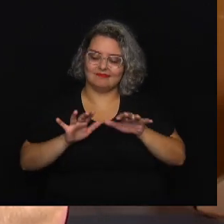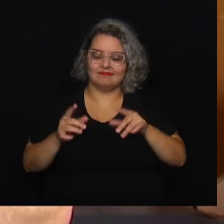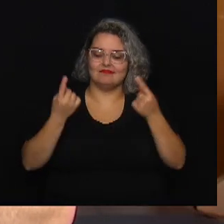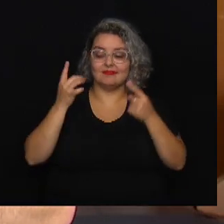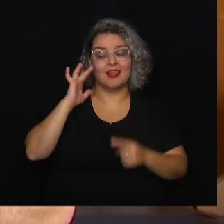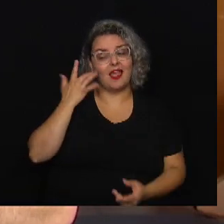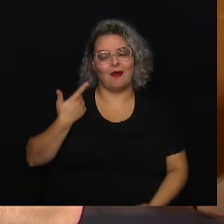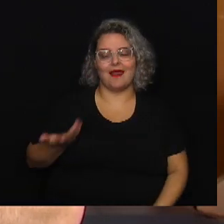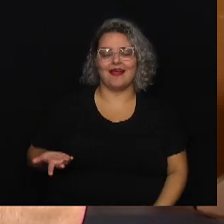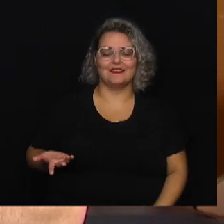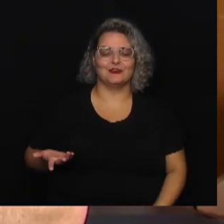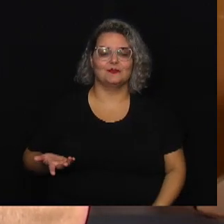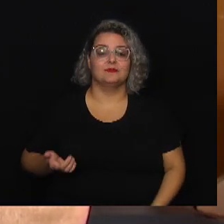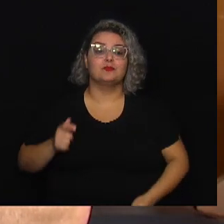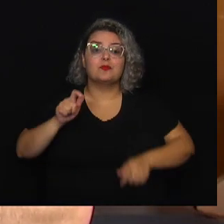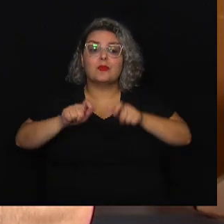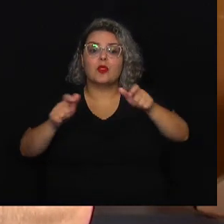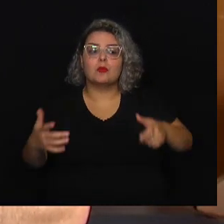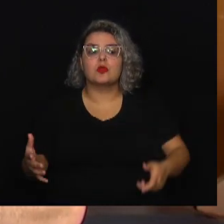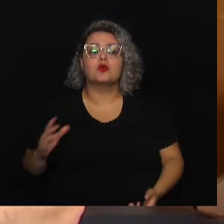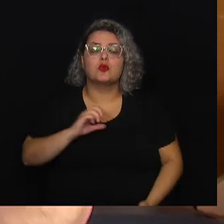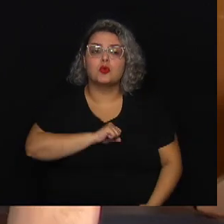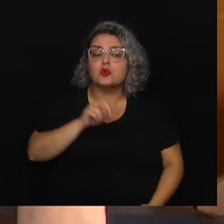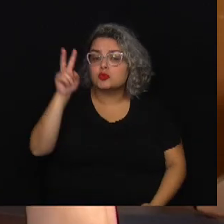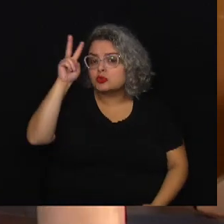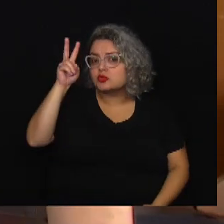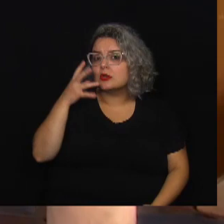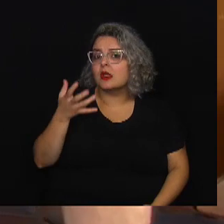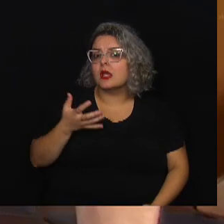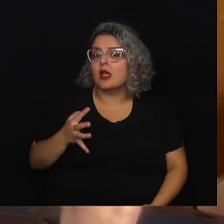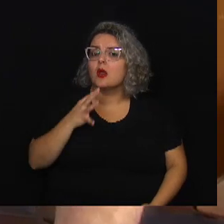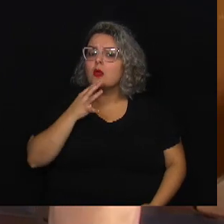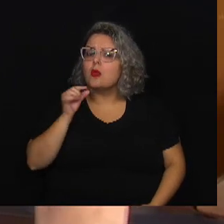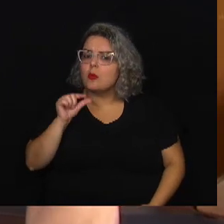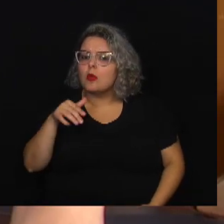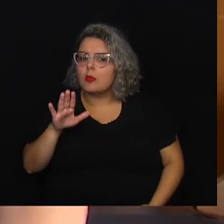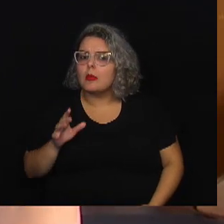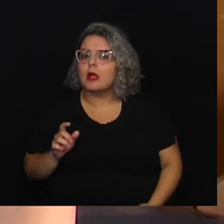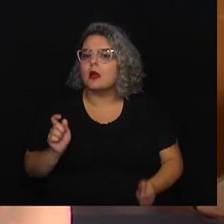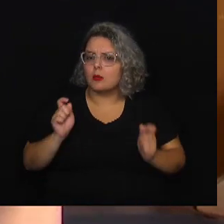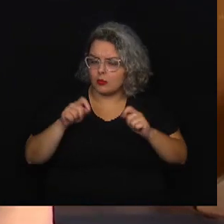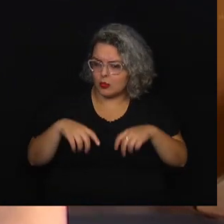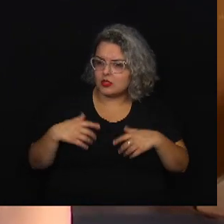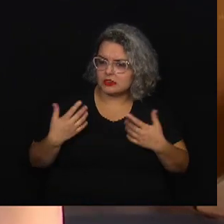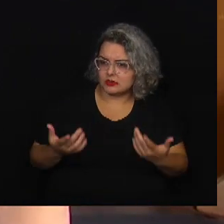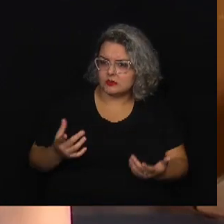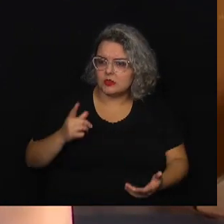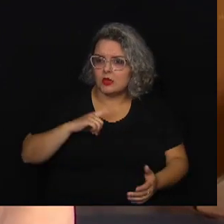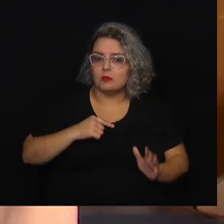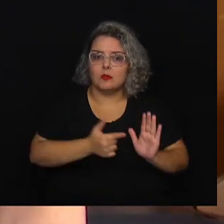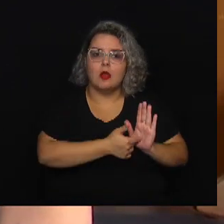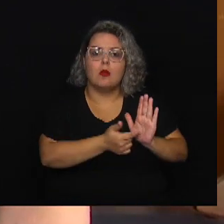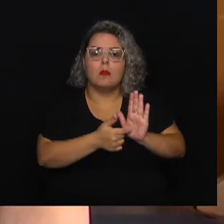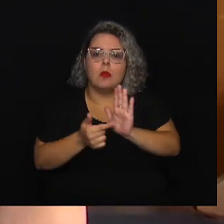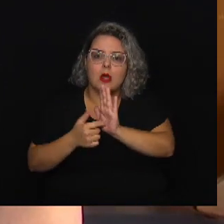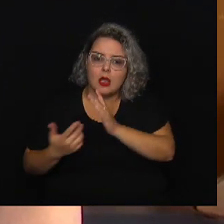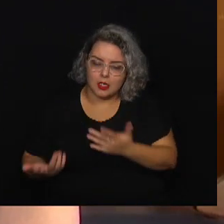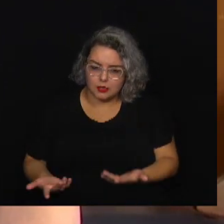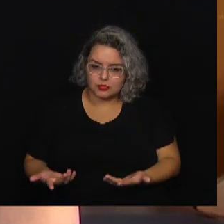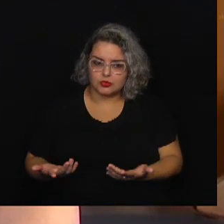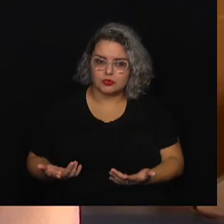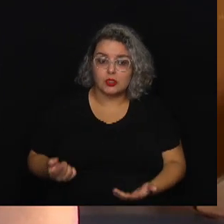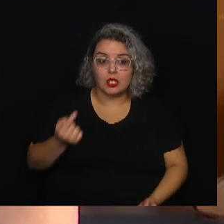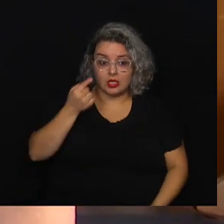aí, o pessoal que gosta de história e quer conhecer um pouquinho mais, é possível, né? Tem uma exposição e